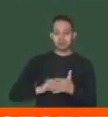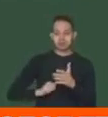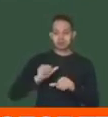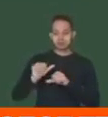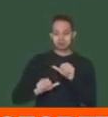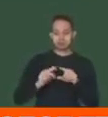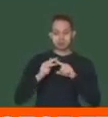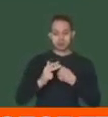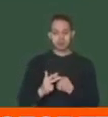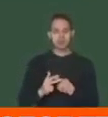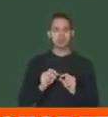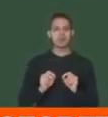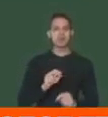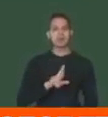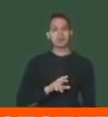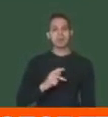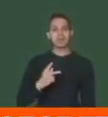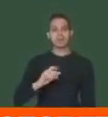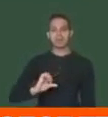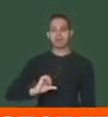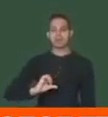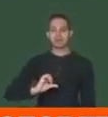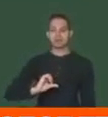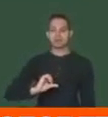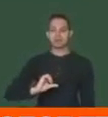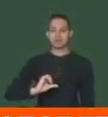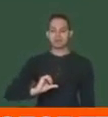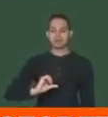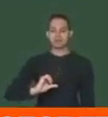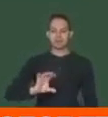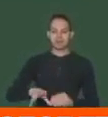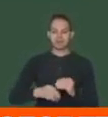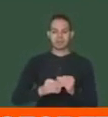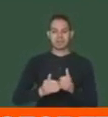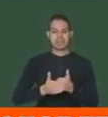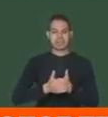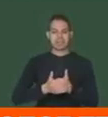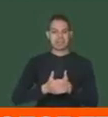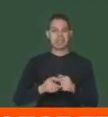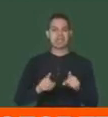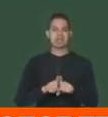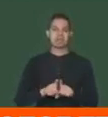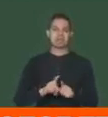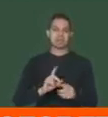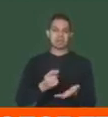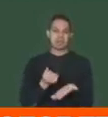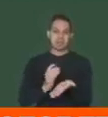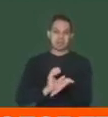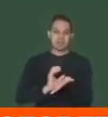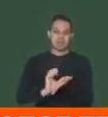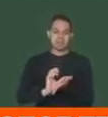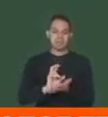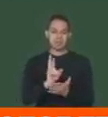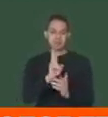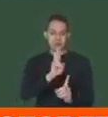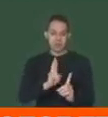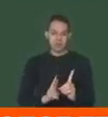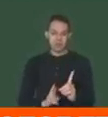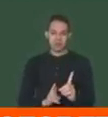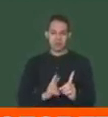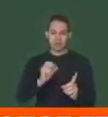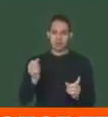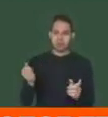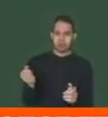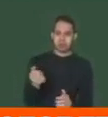de RP9, ou chamadas de emenda secreta ou emenda do relator. Isto é uma excrescência na vida